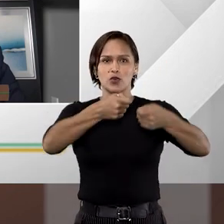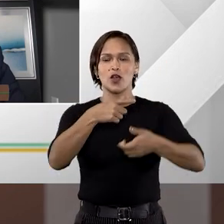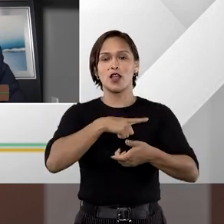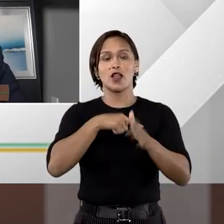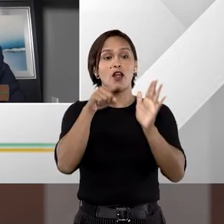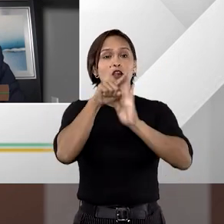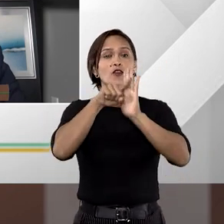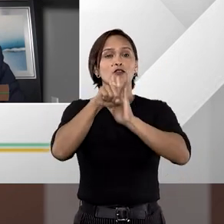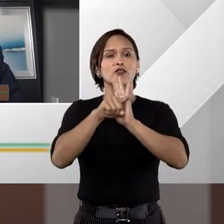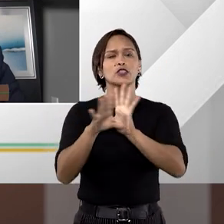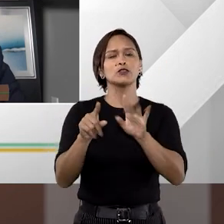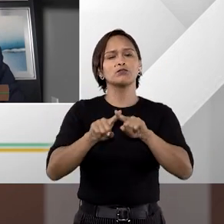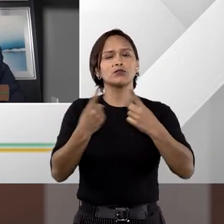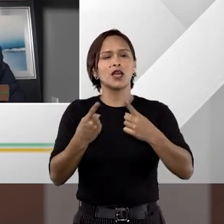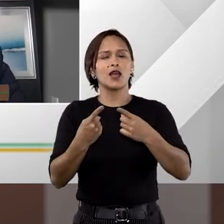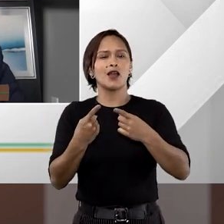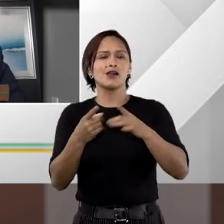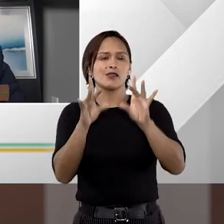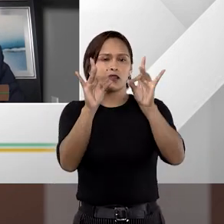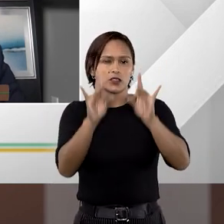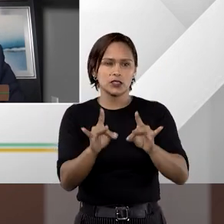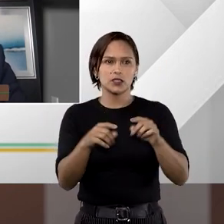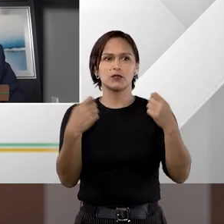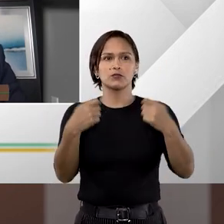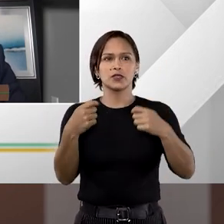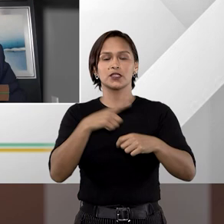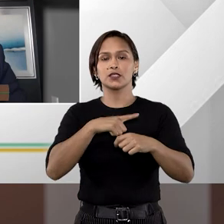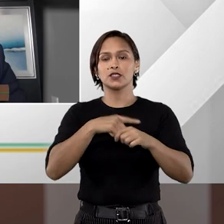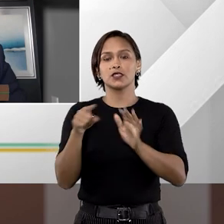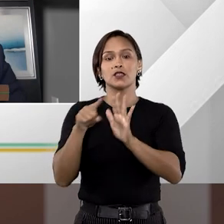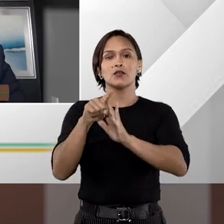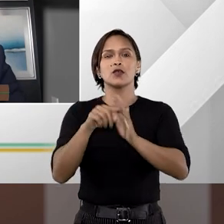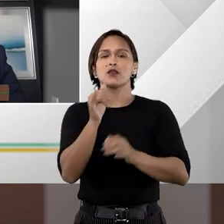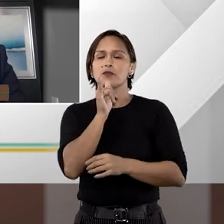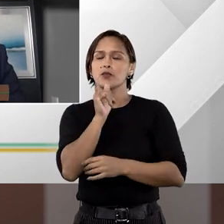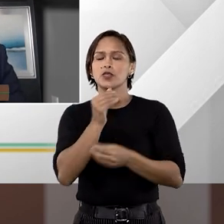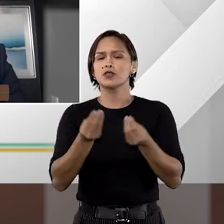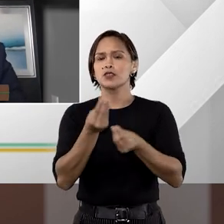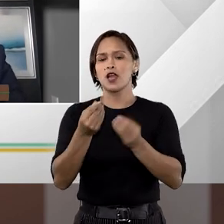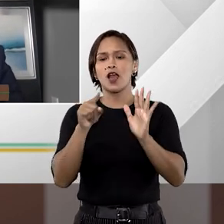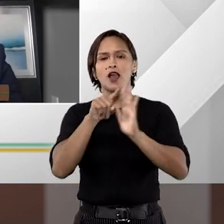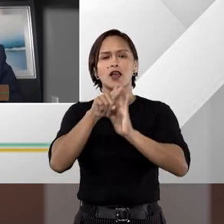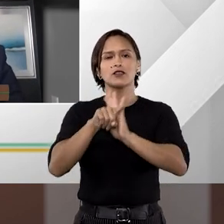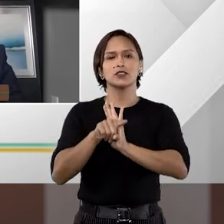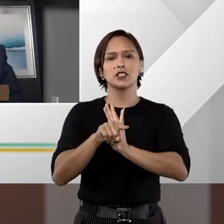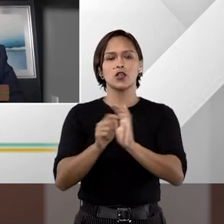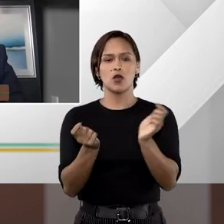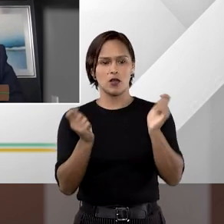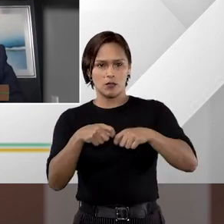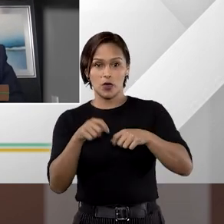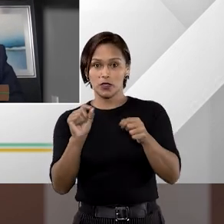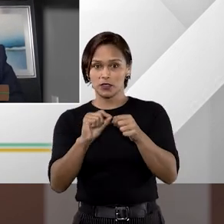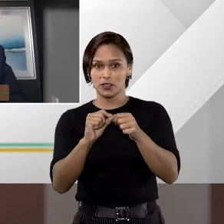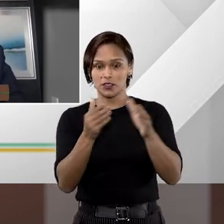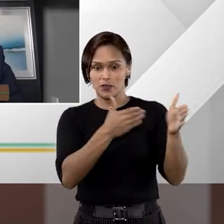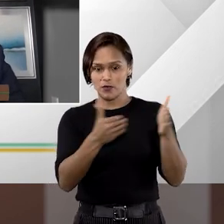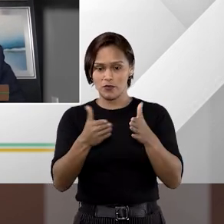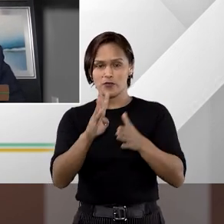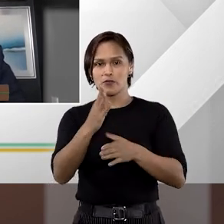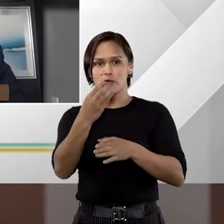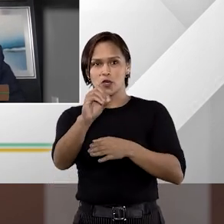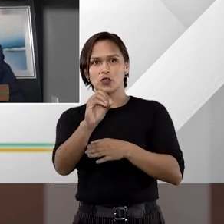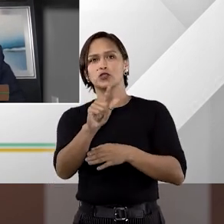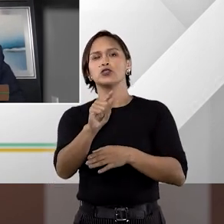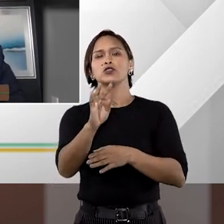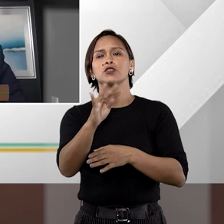exigir investigação mais complexa houver necessidade de Perícias por exemplo a investigação pode ser feita por